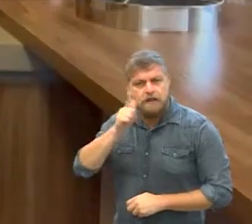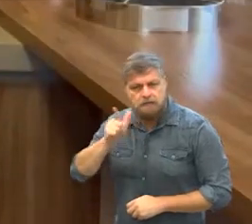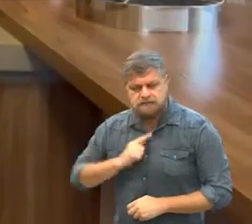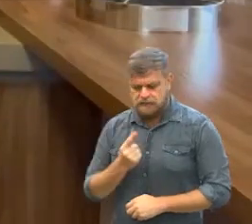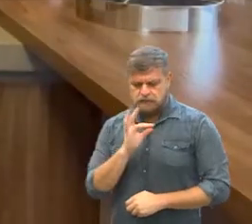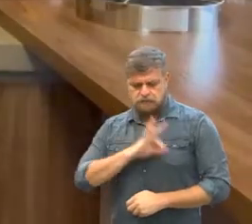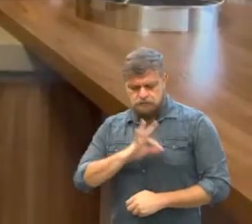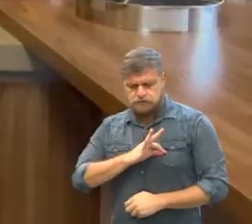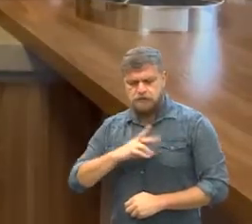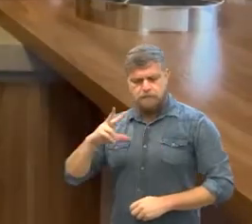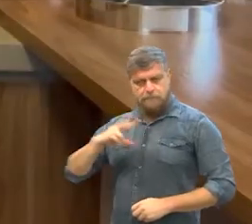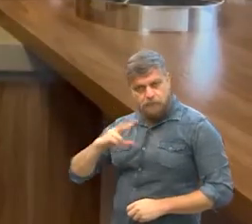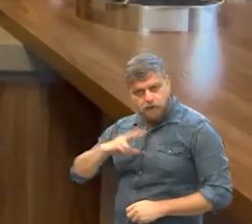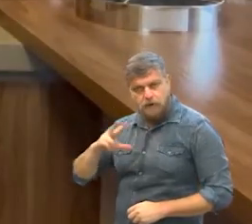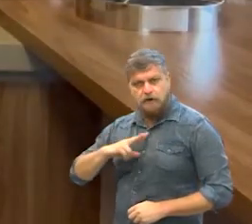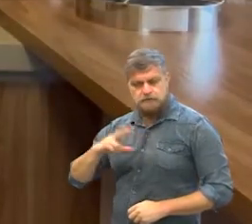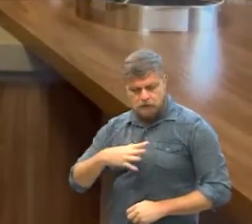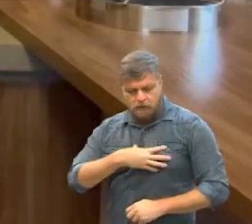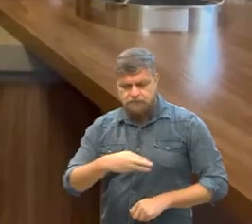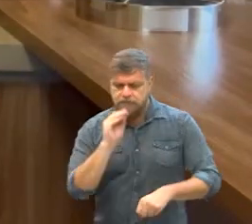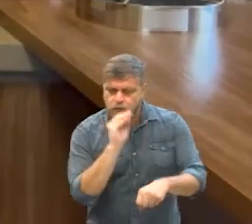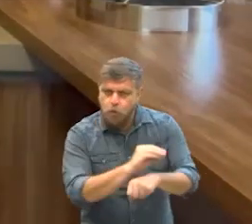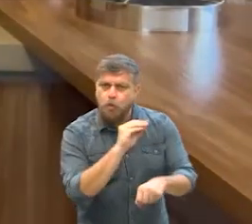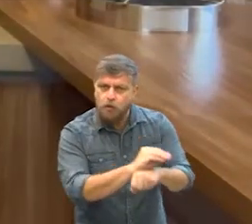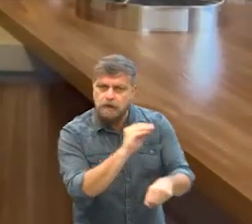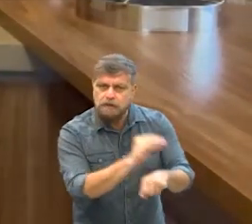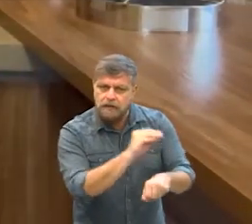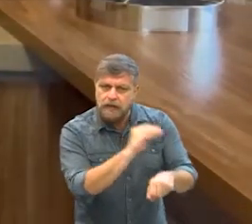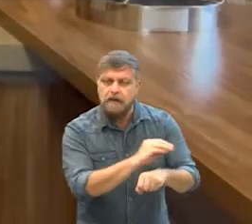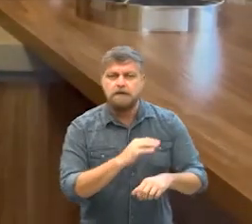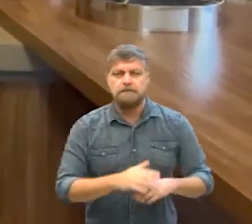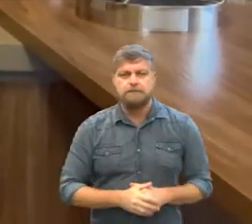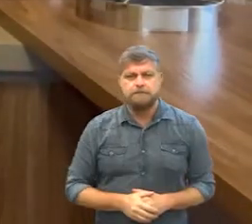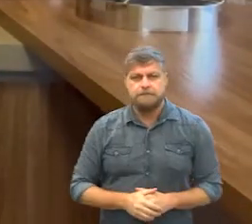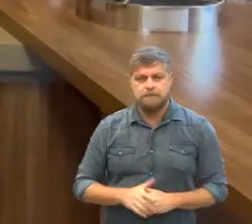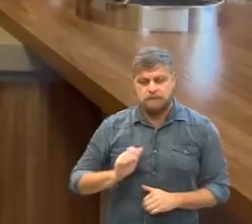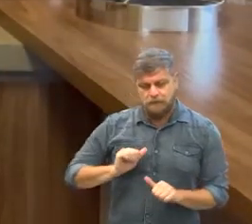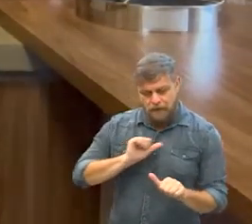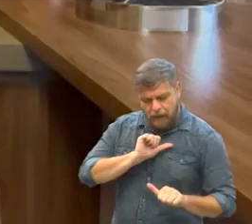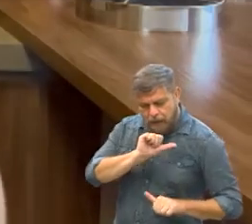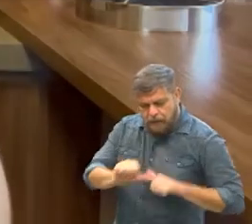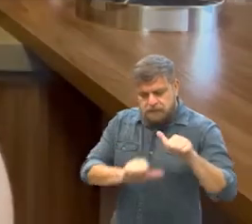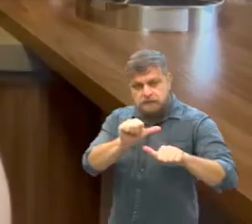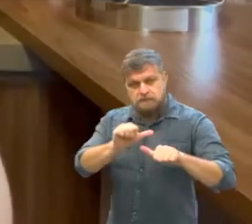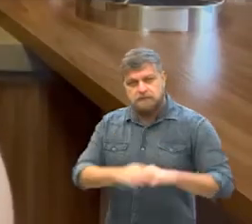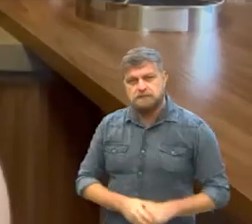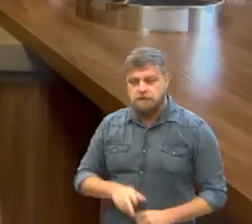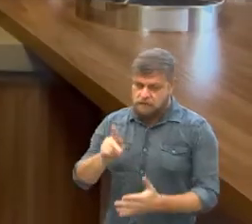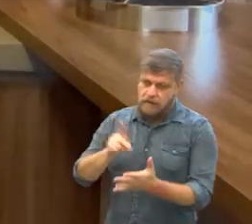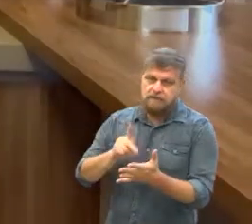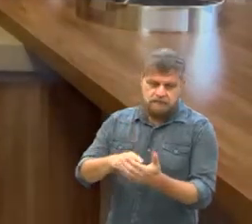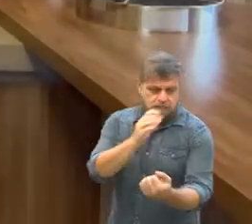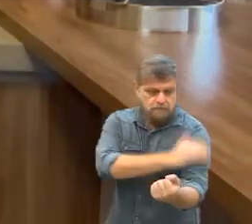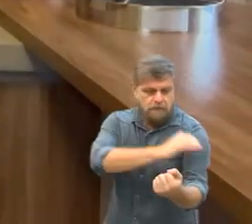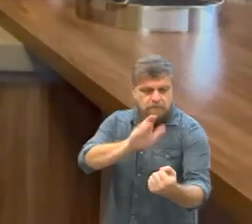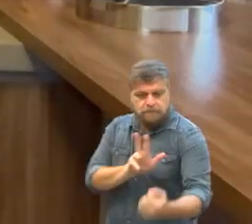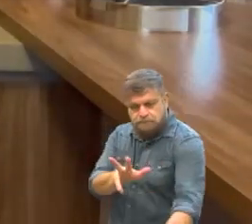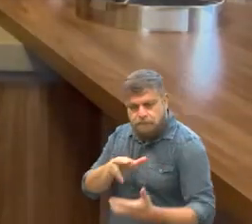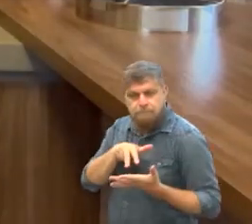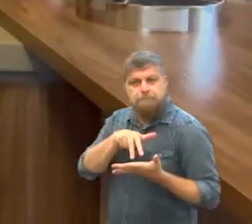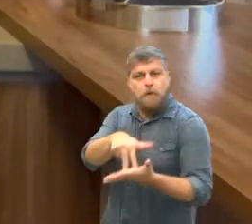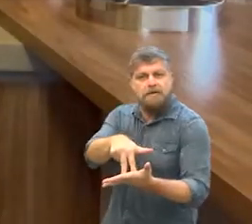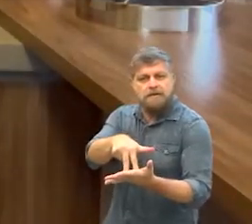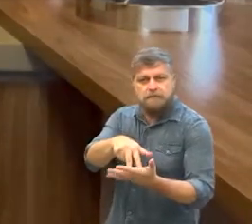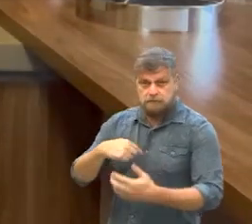ela consegue ganhar seu dinheiro, ela consegue criar os seus filhos. Então, essa transformação é o verdadeiro